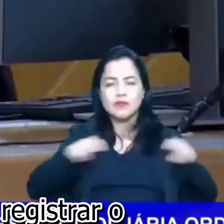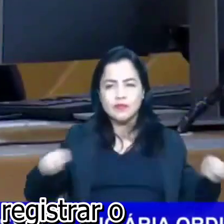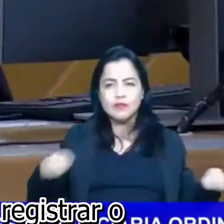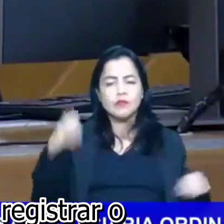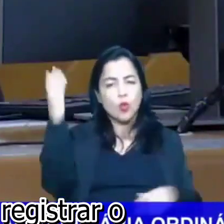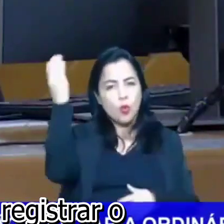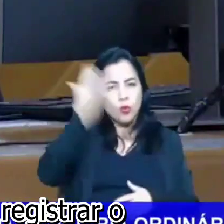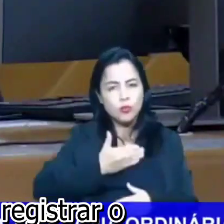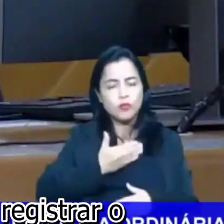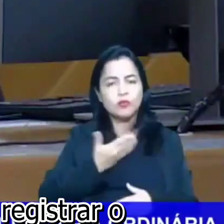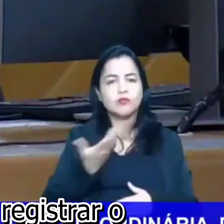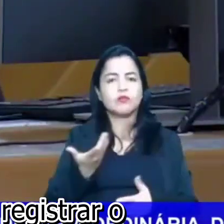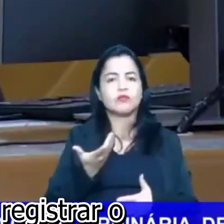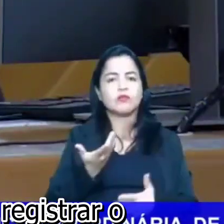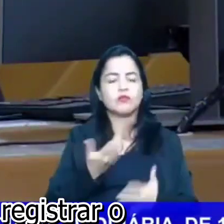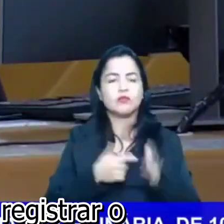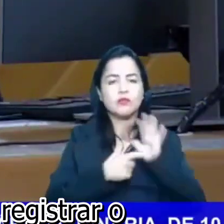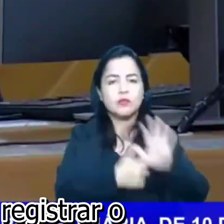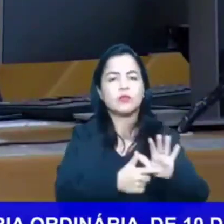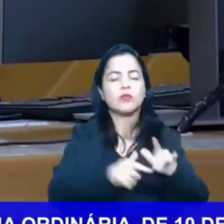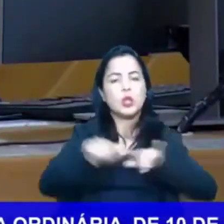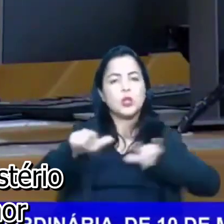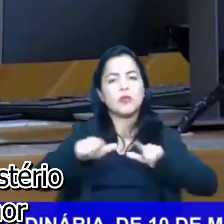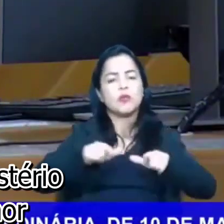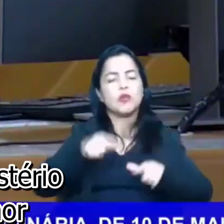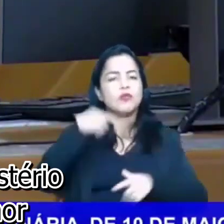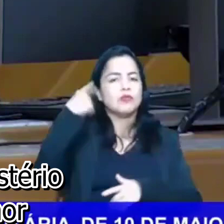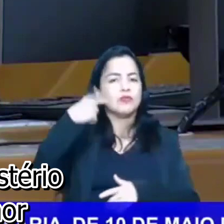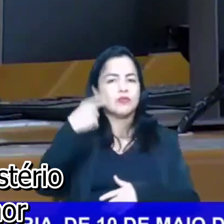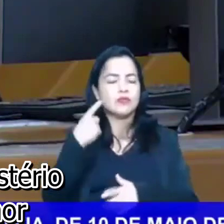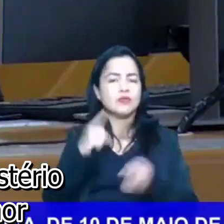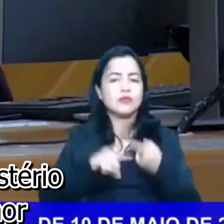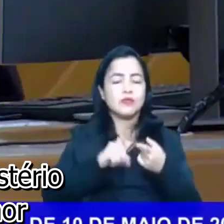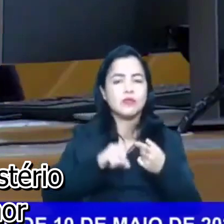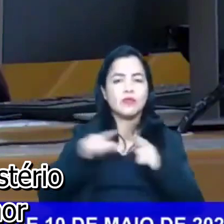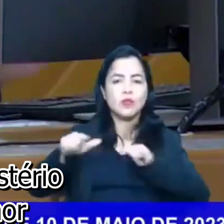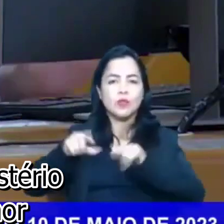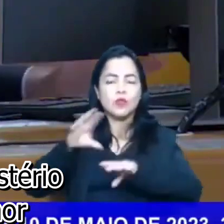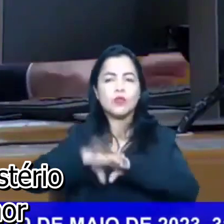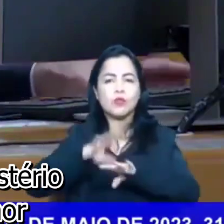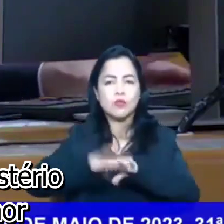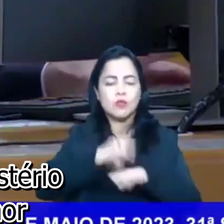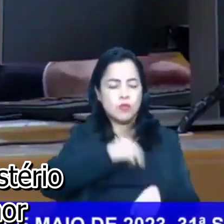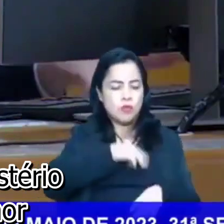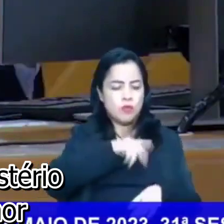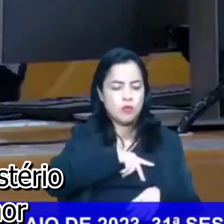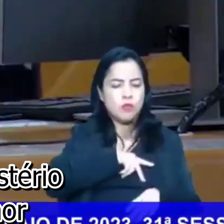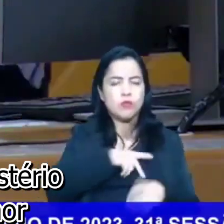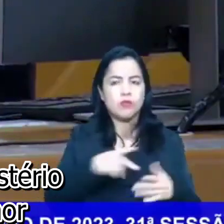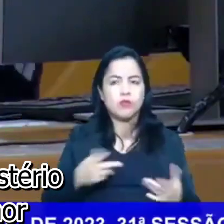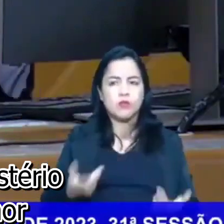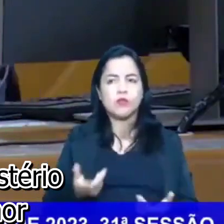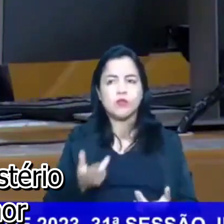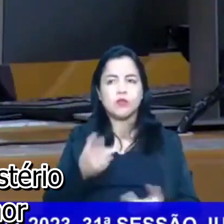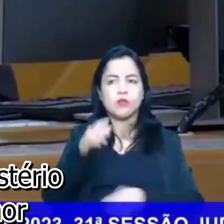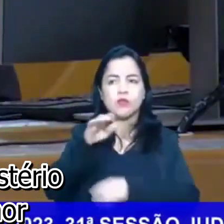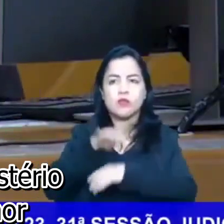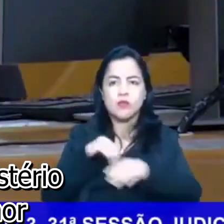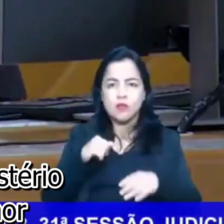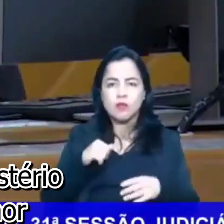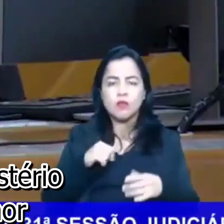comprovar ou registrar o serviço advocatício e contábil prestado. O Ministério Público Eleitoral tem